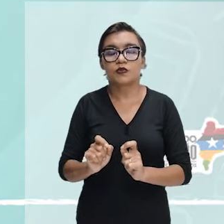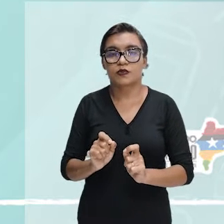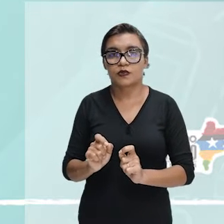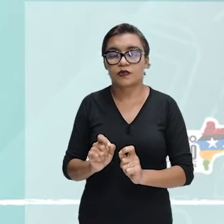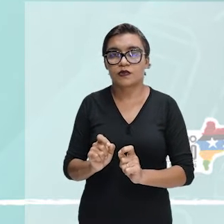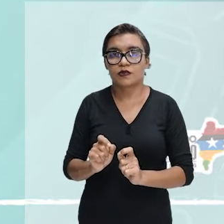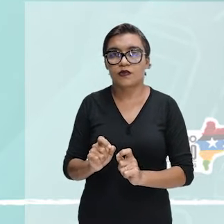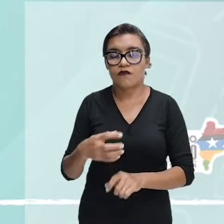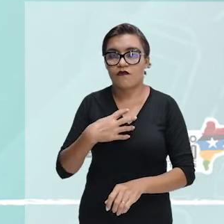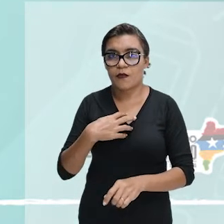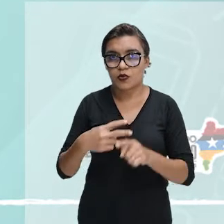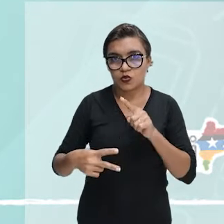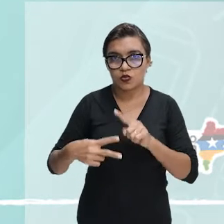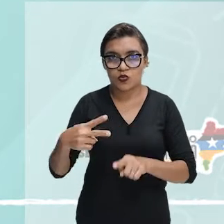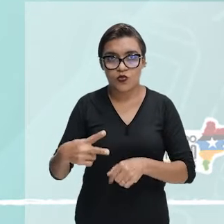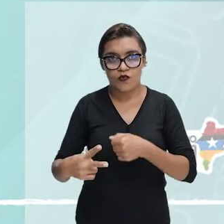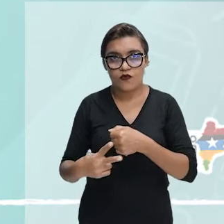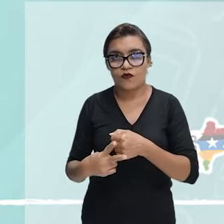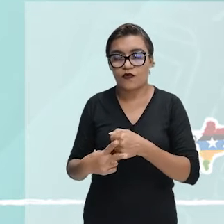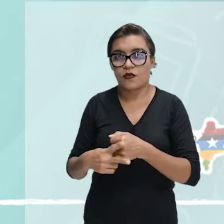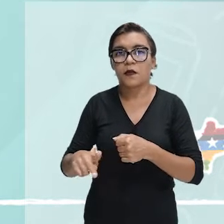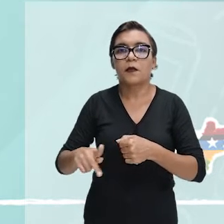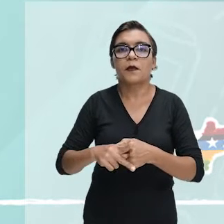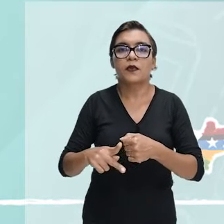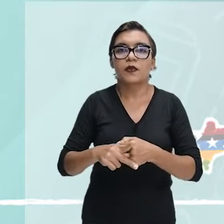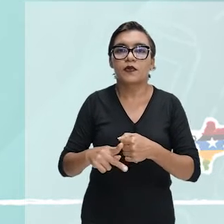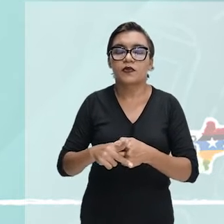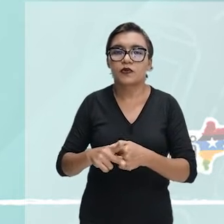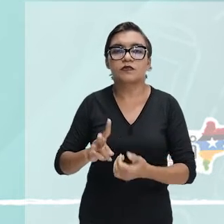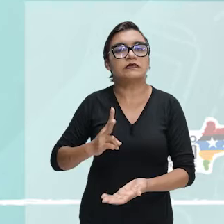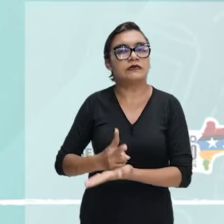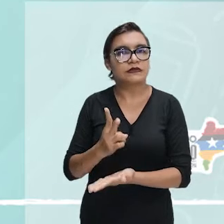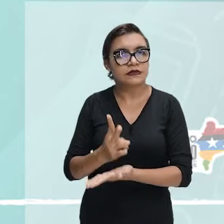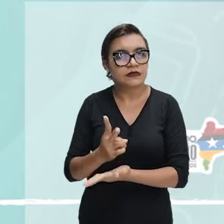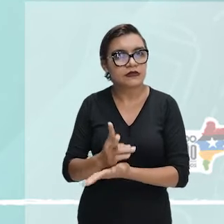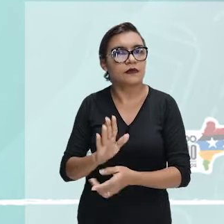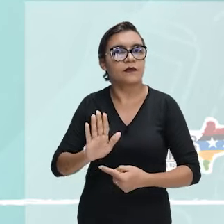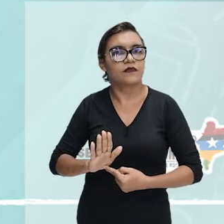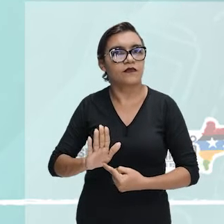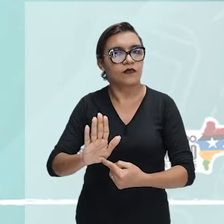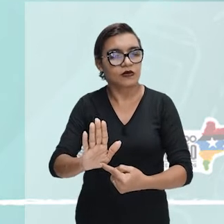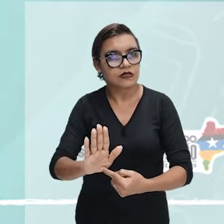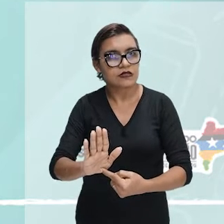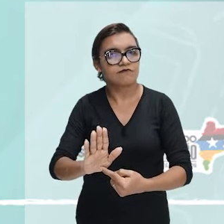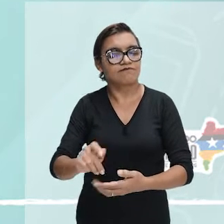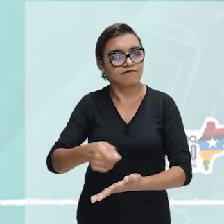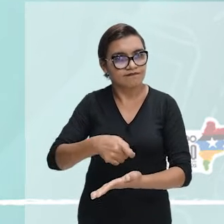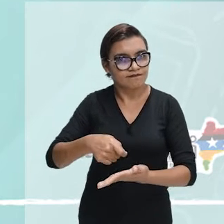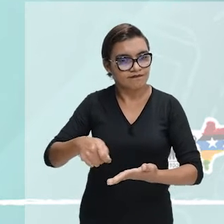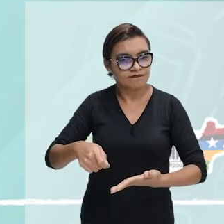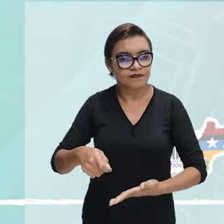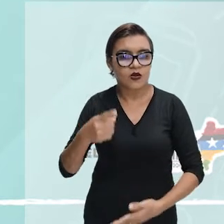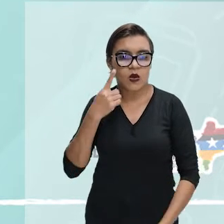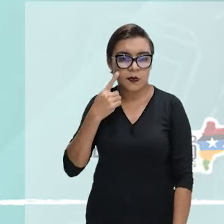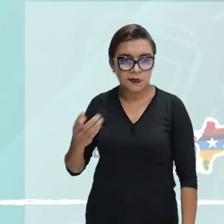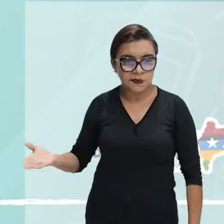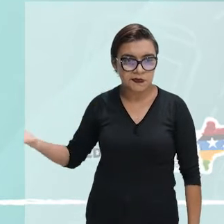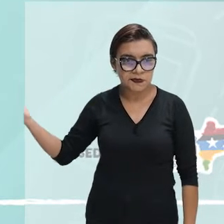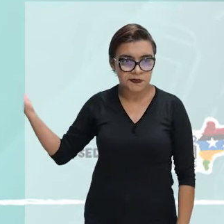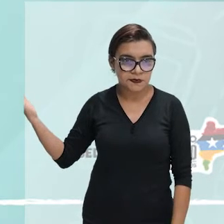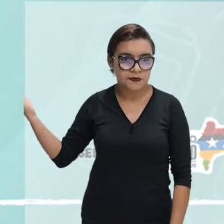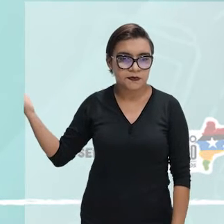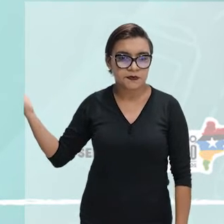aqueles formados por 2 verbos, o pronome sempre aparece anteposto. Anotem aí. O pronome